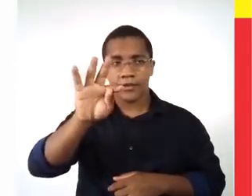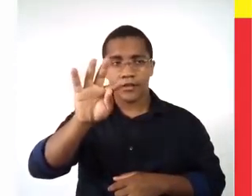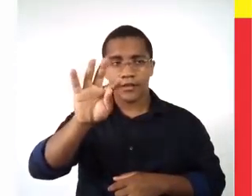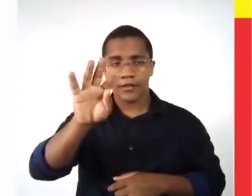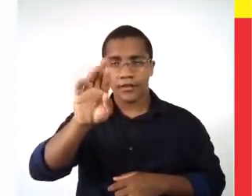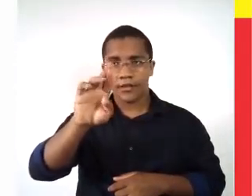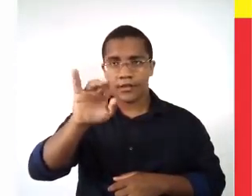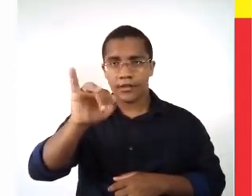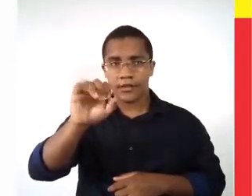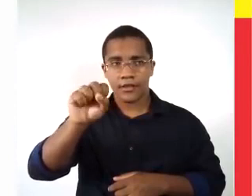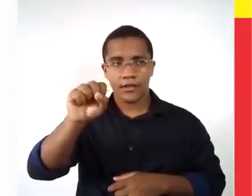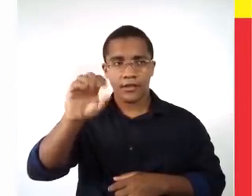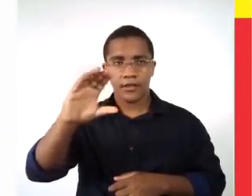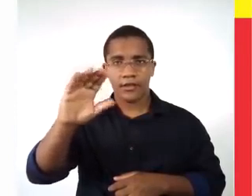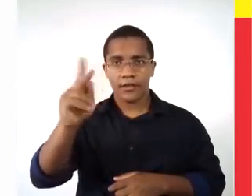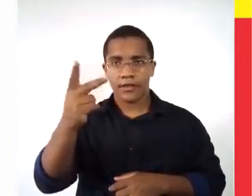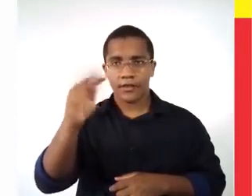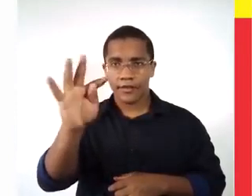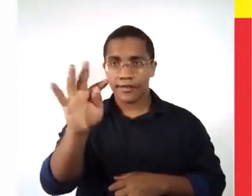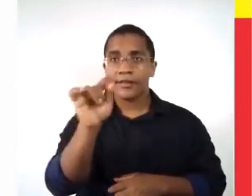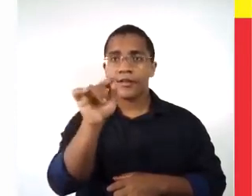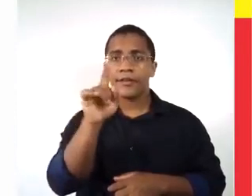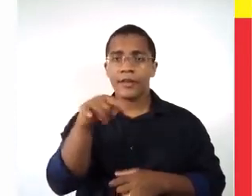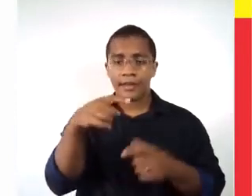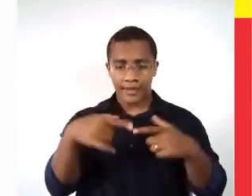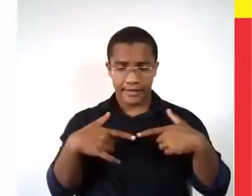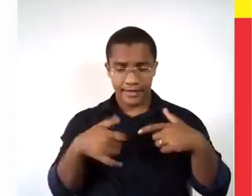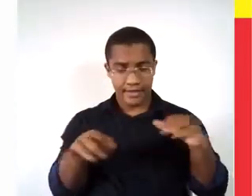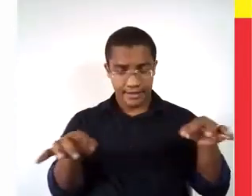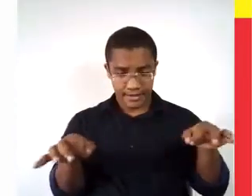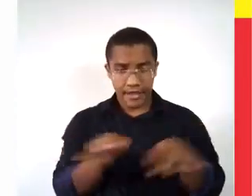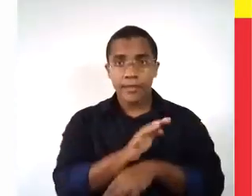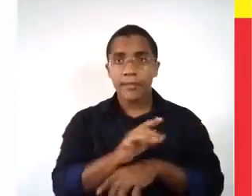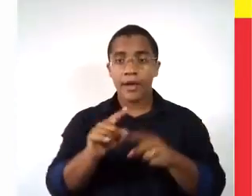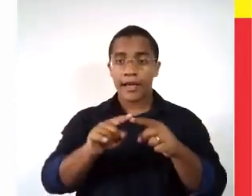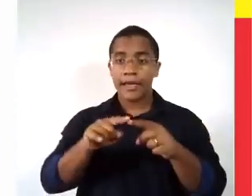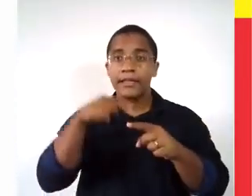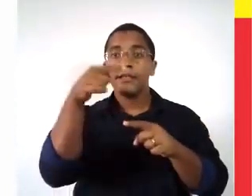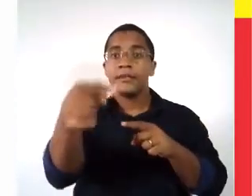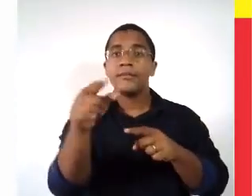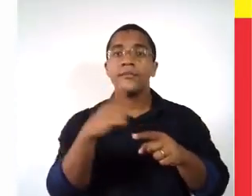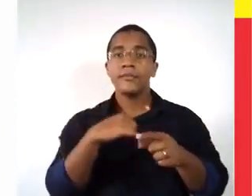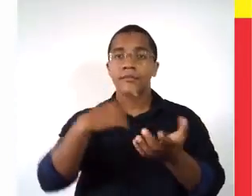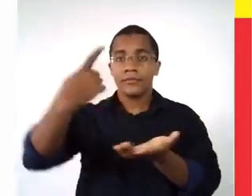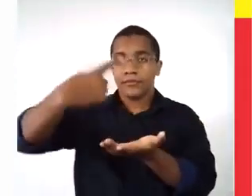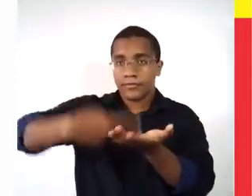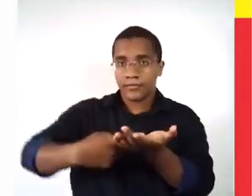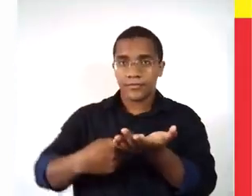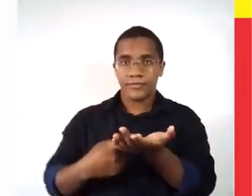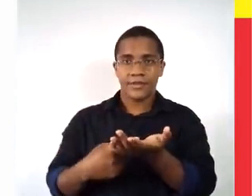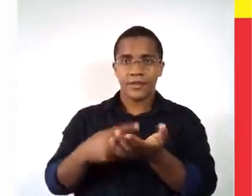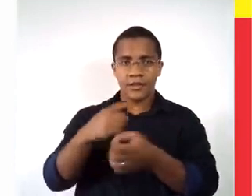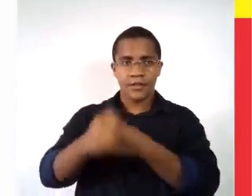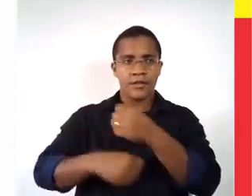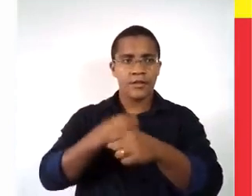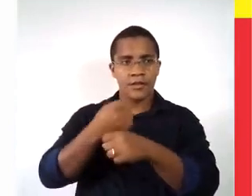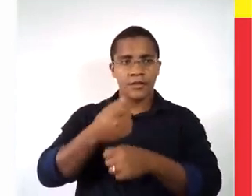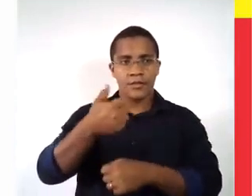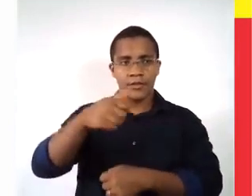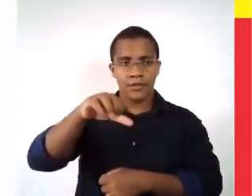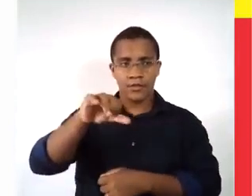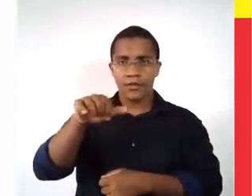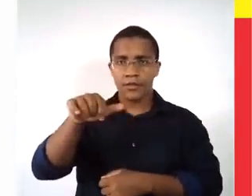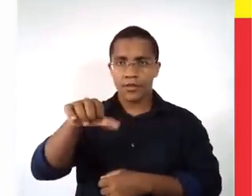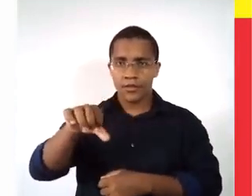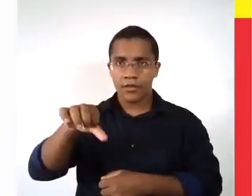que vai ocorrer pós-guerra, tá? E após esse tratado, vamos ter um próximo em 1997, que vai ser o